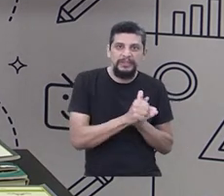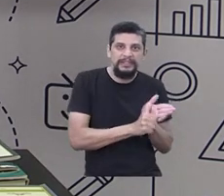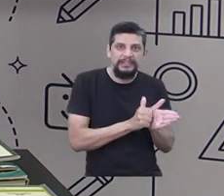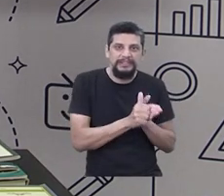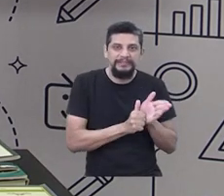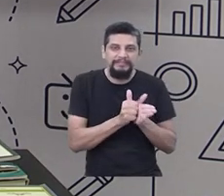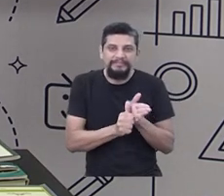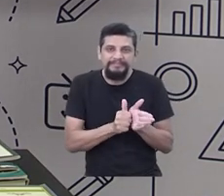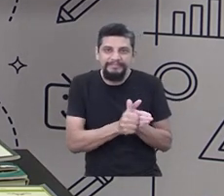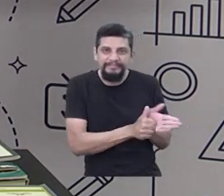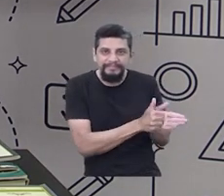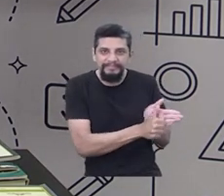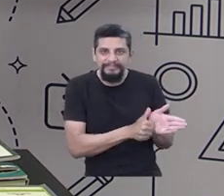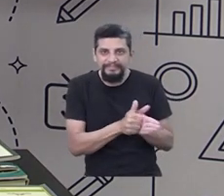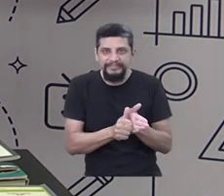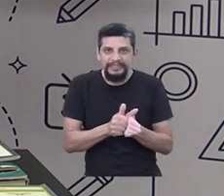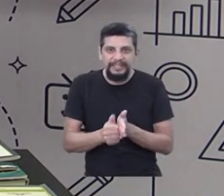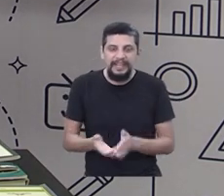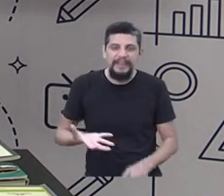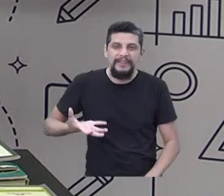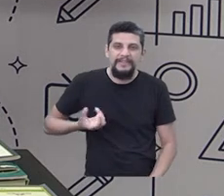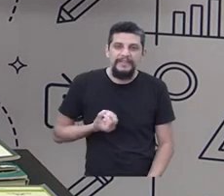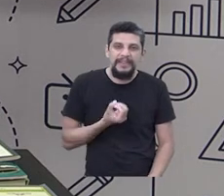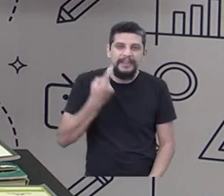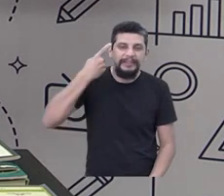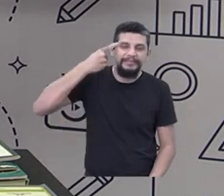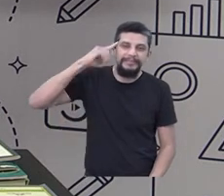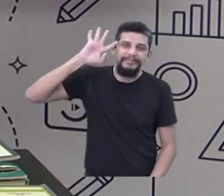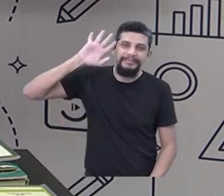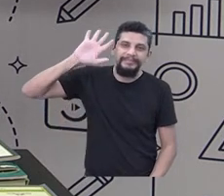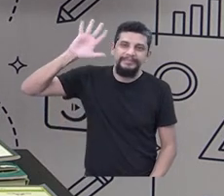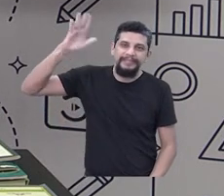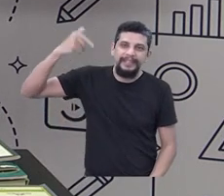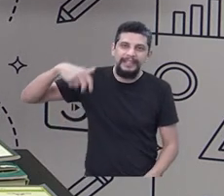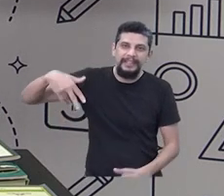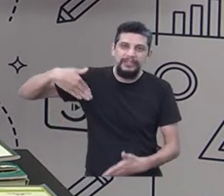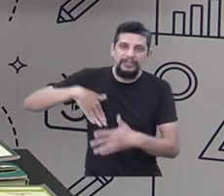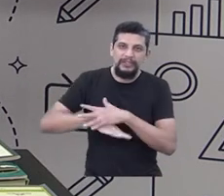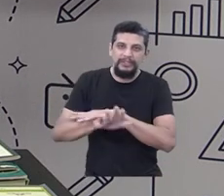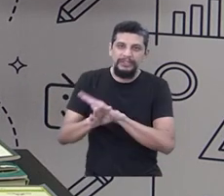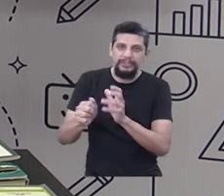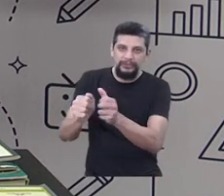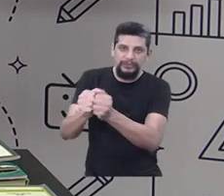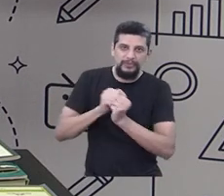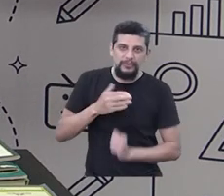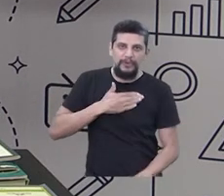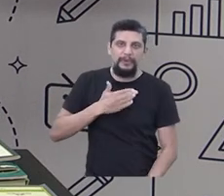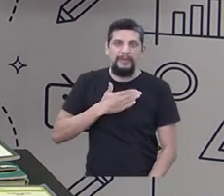de faz de conta e viajar. Entrem comigo.